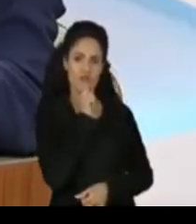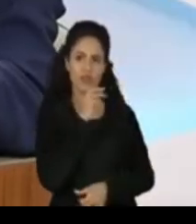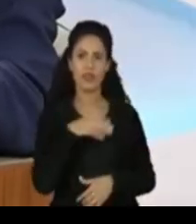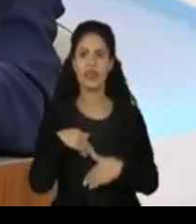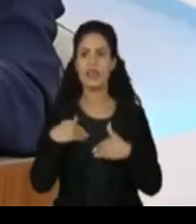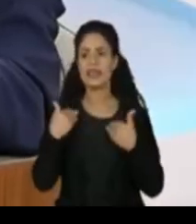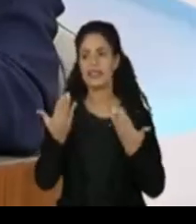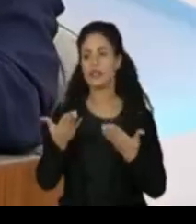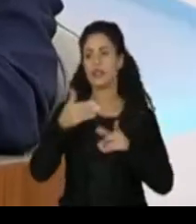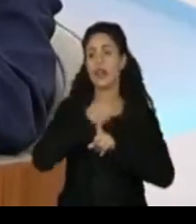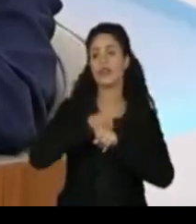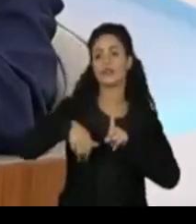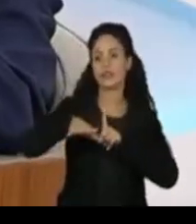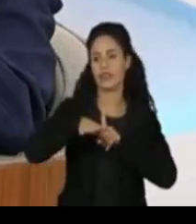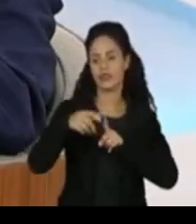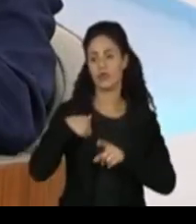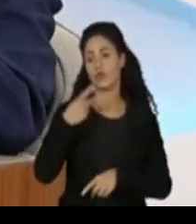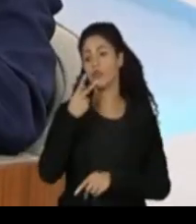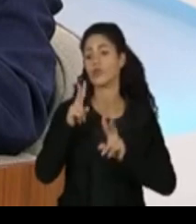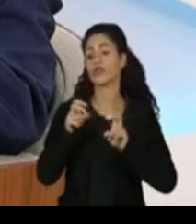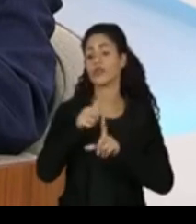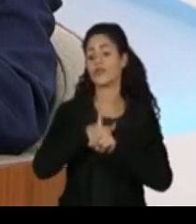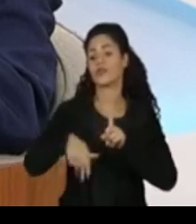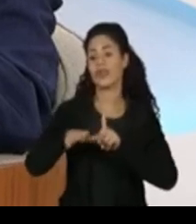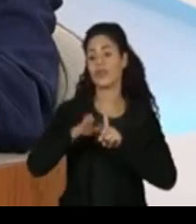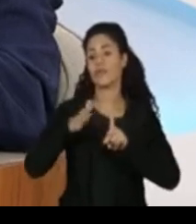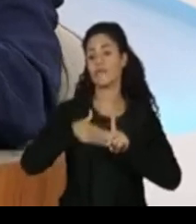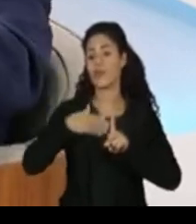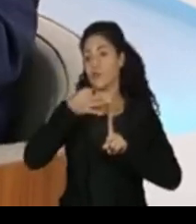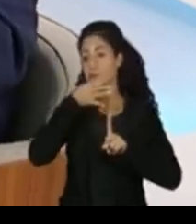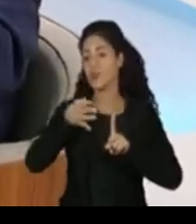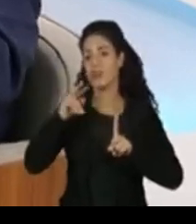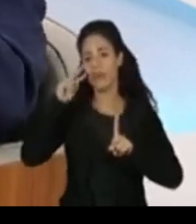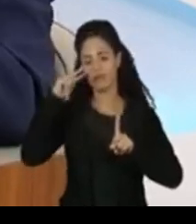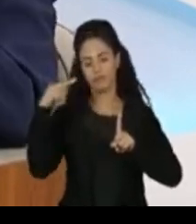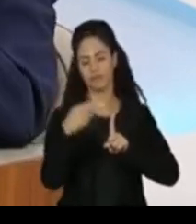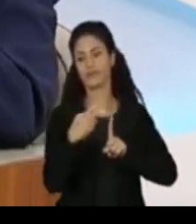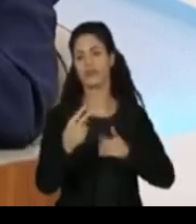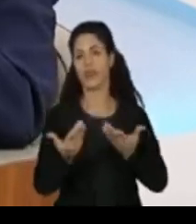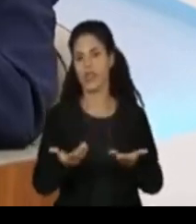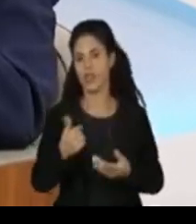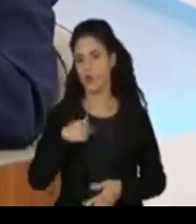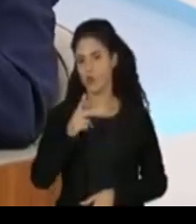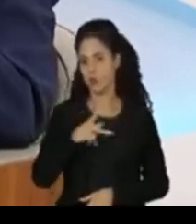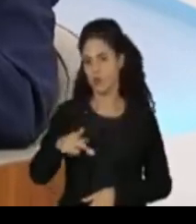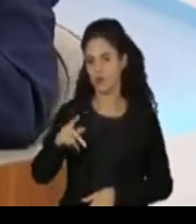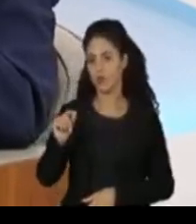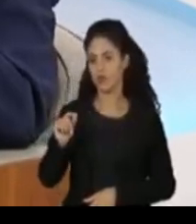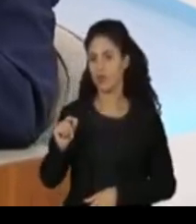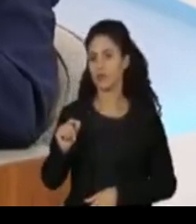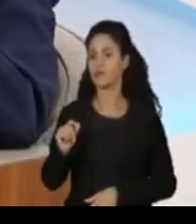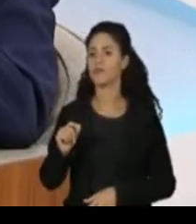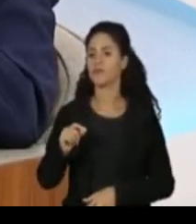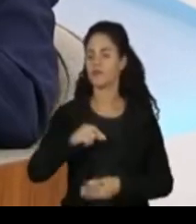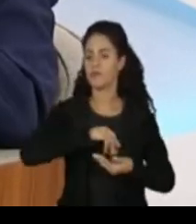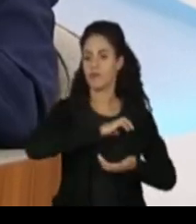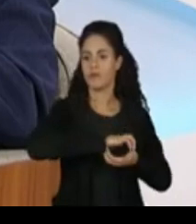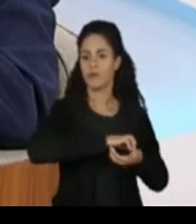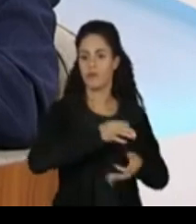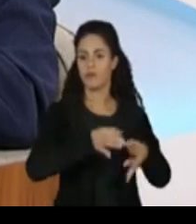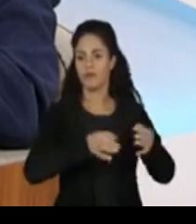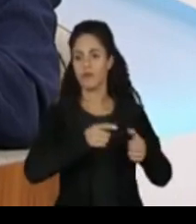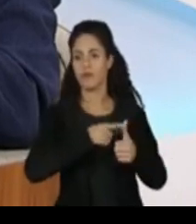tô falando da sociedade brasileira Porque na minha visão eh enfim de professor teórica o Supremo tem três grandes